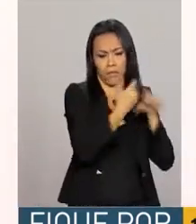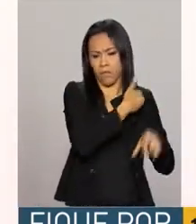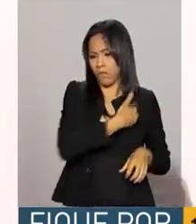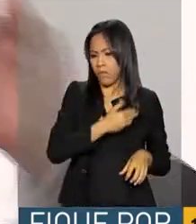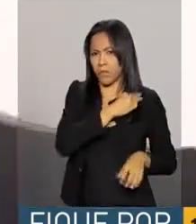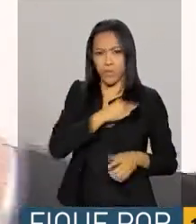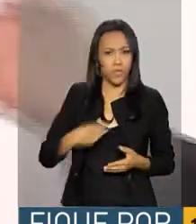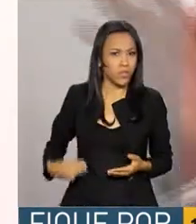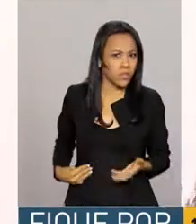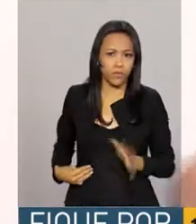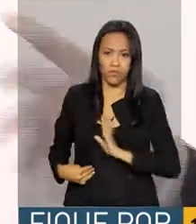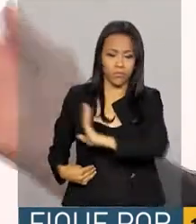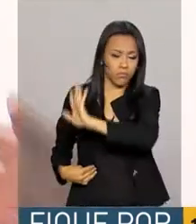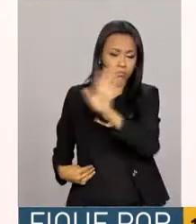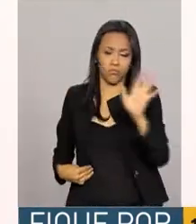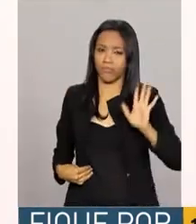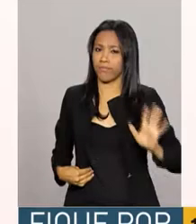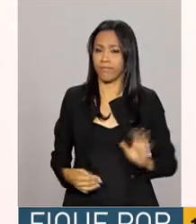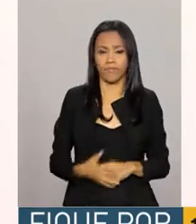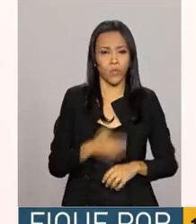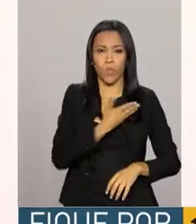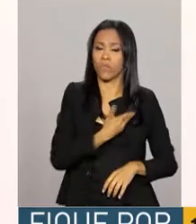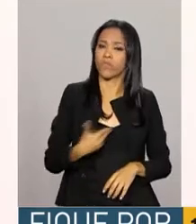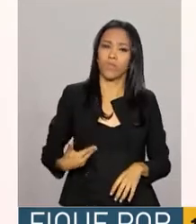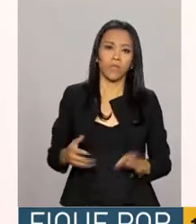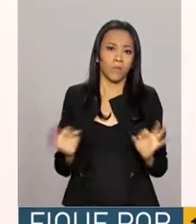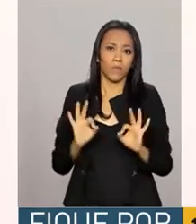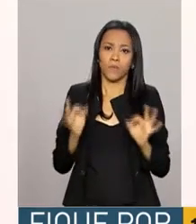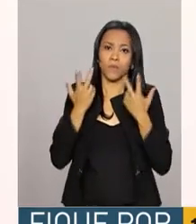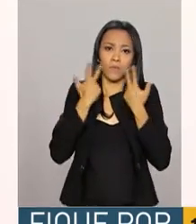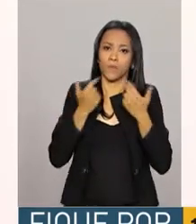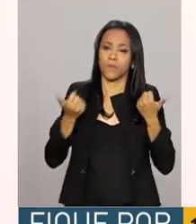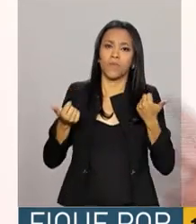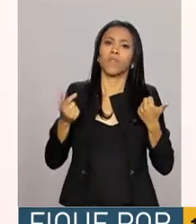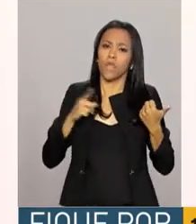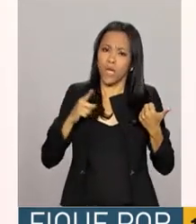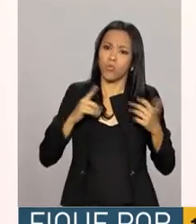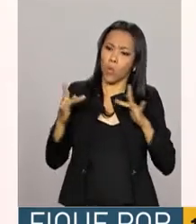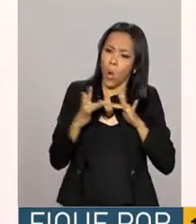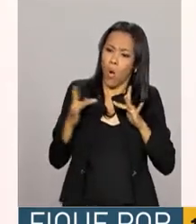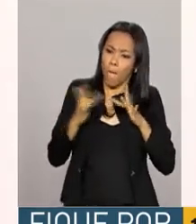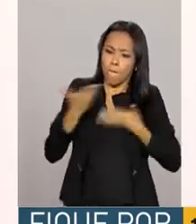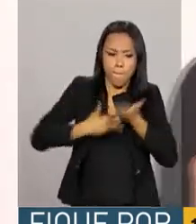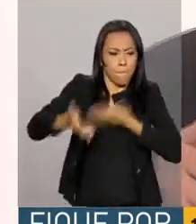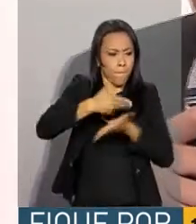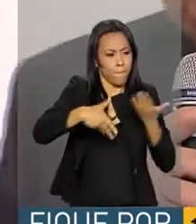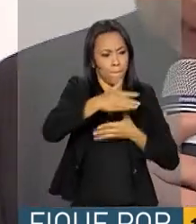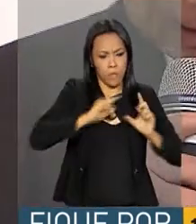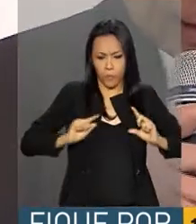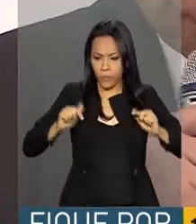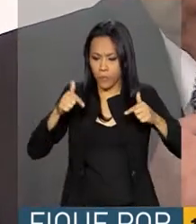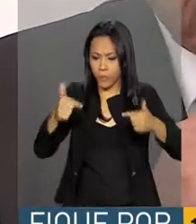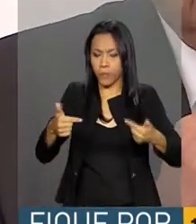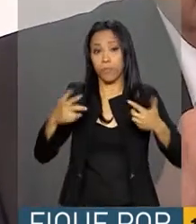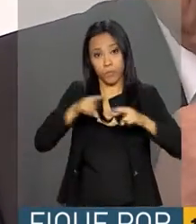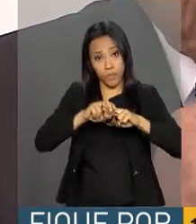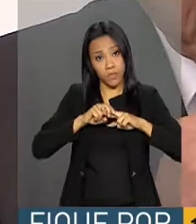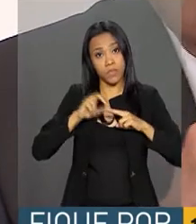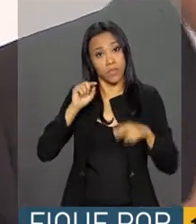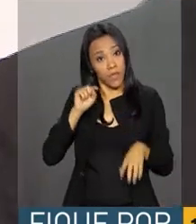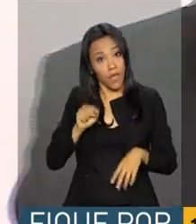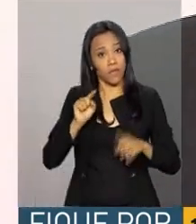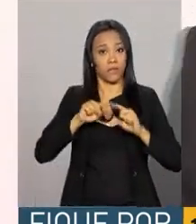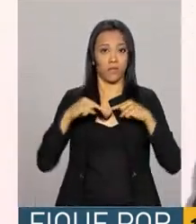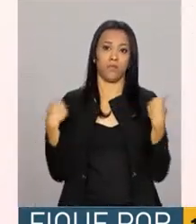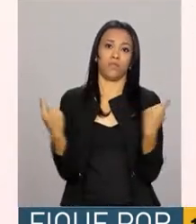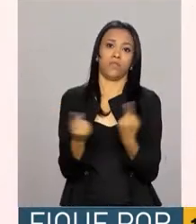dos ministros com o governo nós temos uma harmonia absoluta então pediria me foi esta reunião é